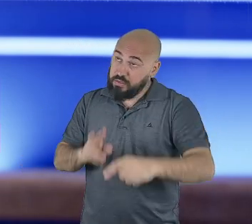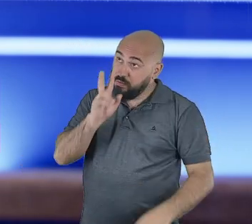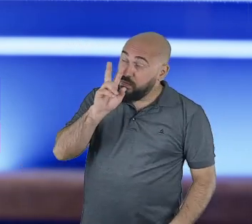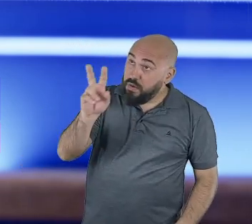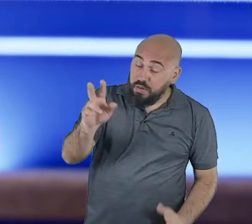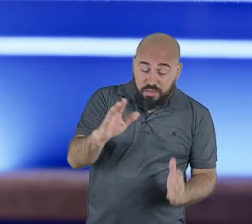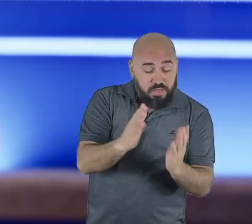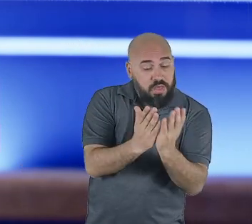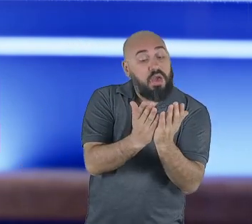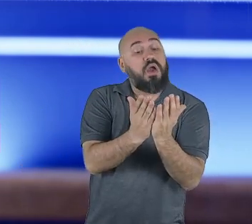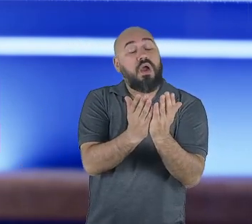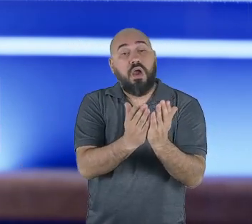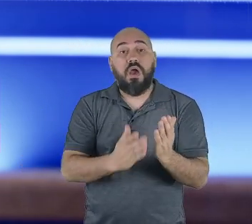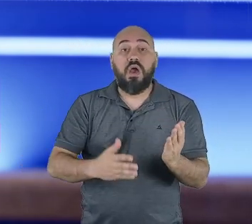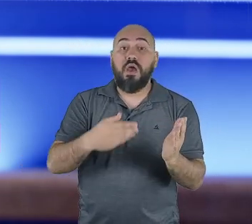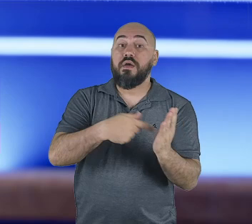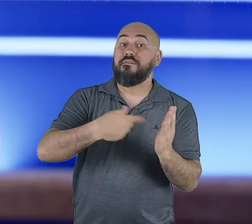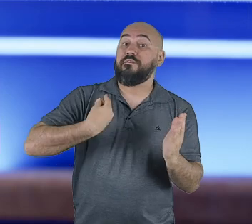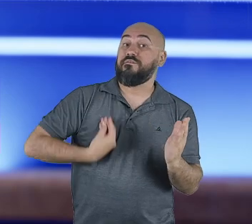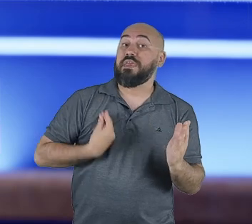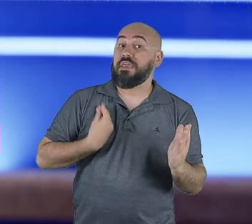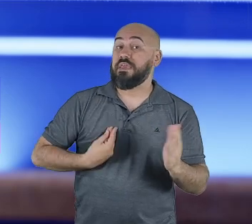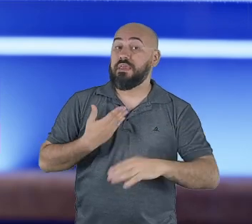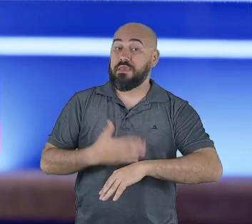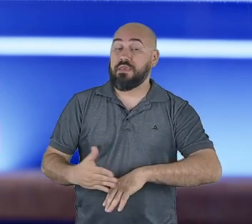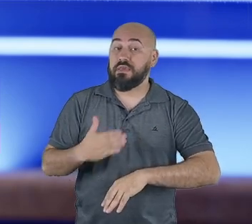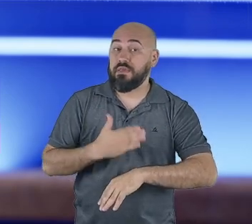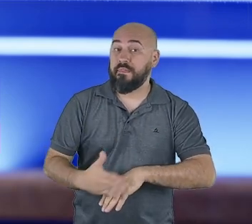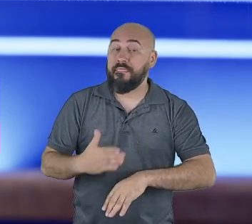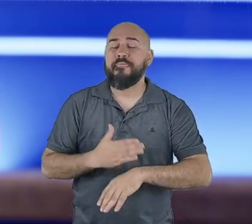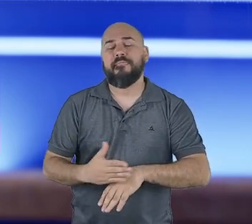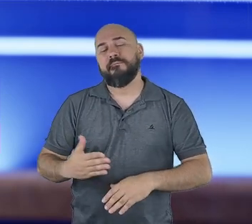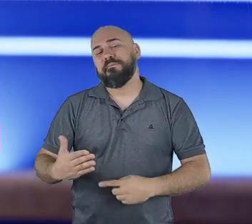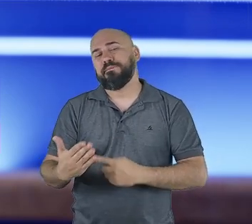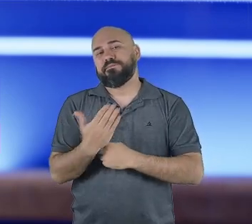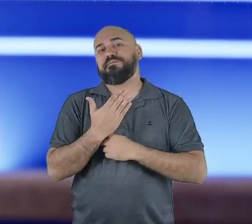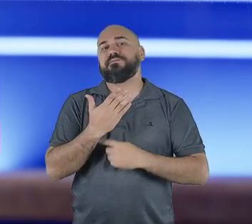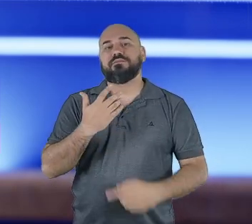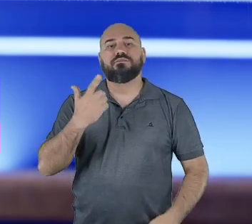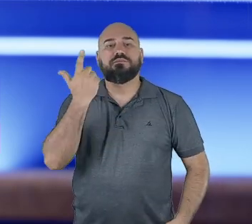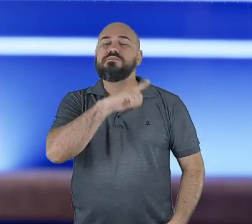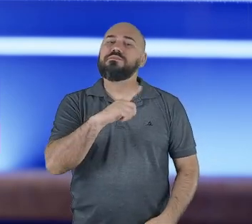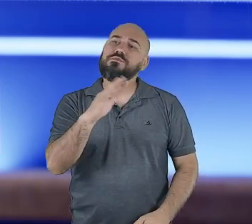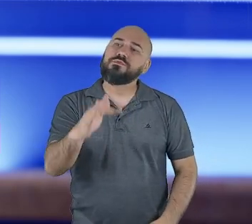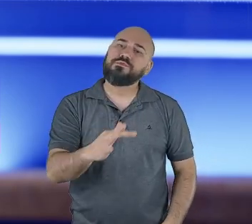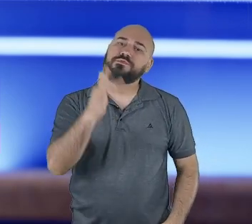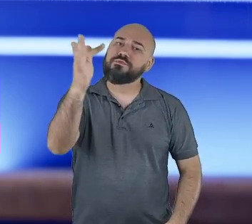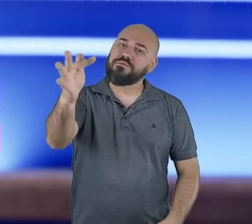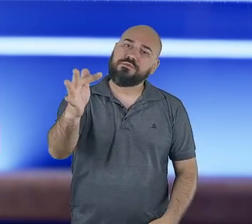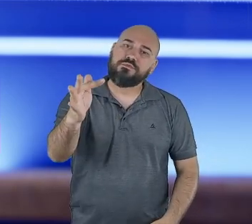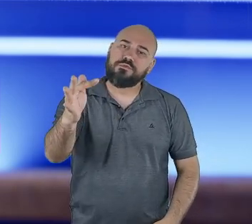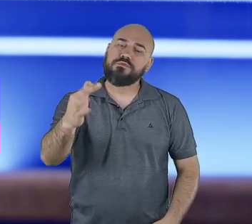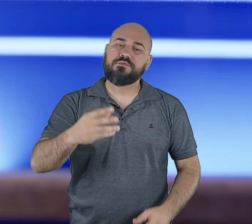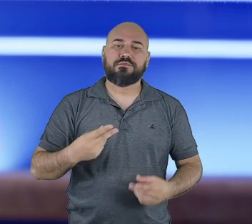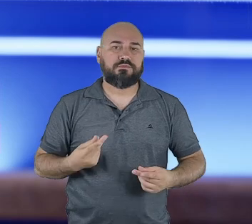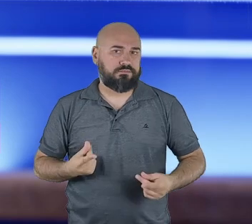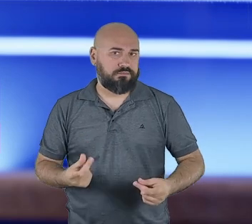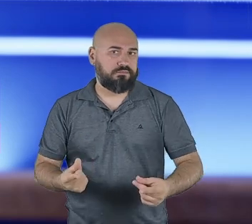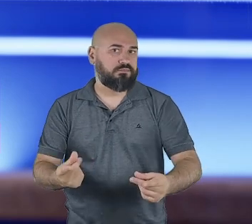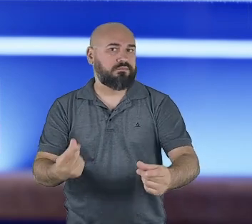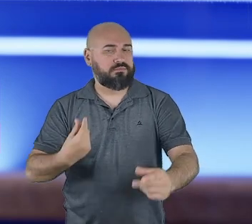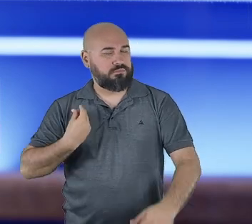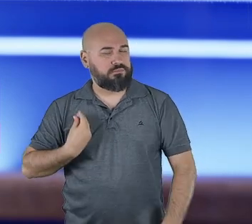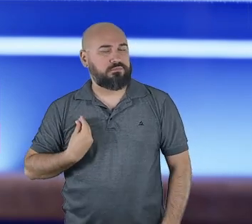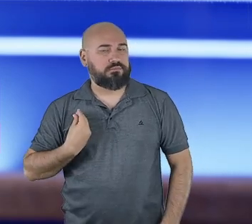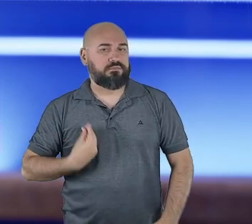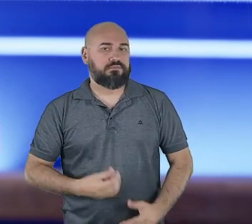que Deus está nos dizendo e vivermos aquilo que Ele está nos orientando para viver. Eu quero te convidar para